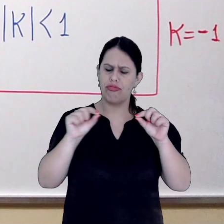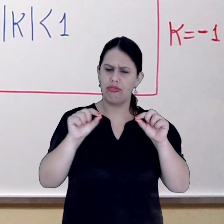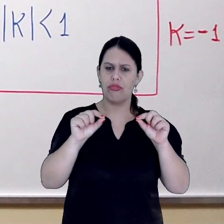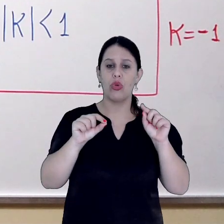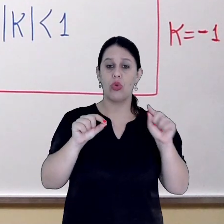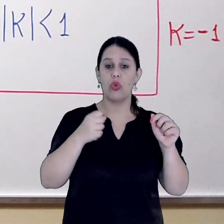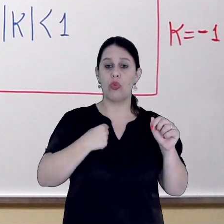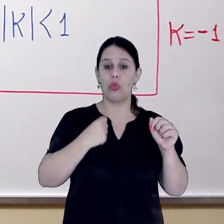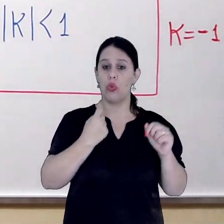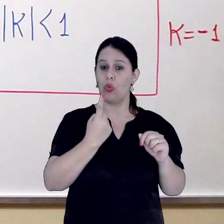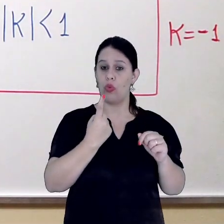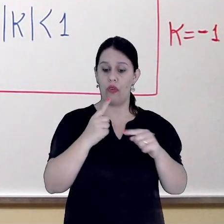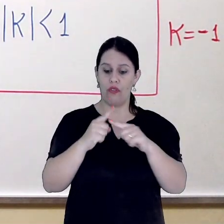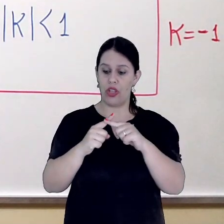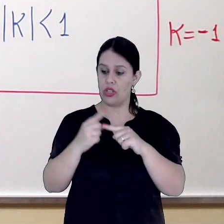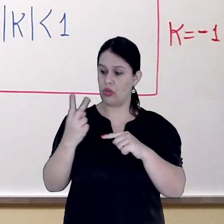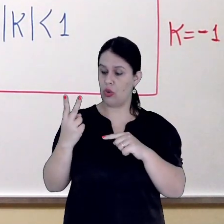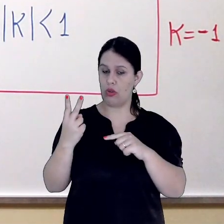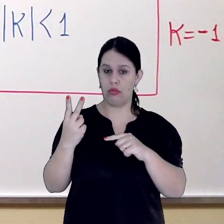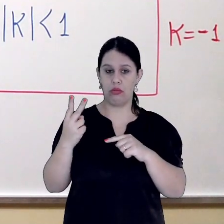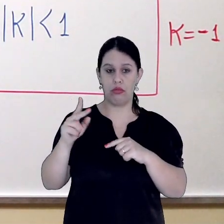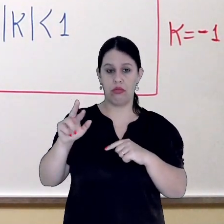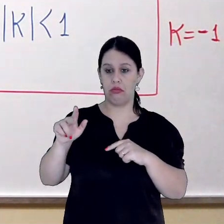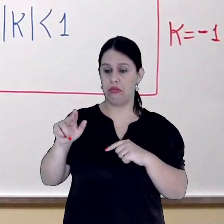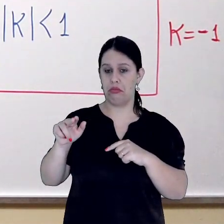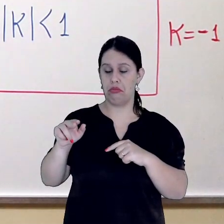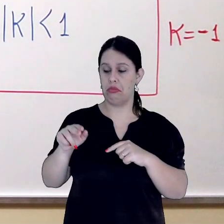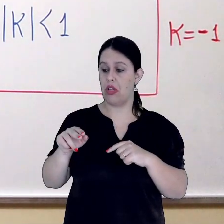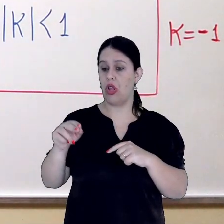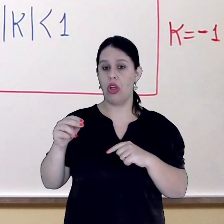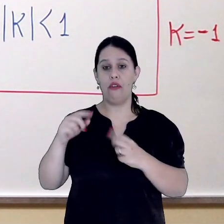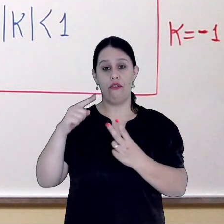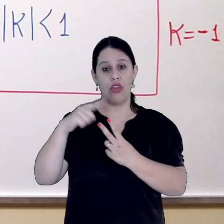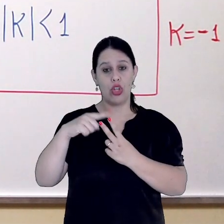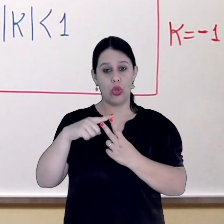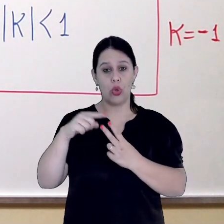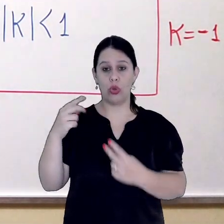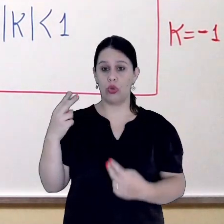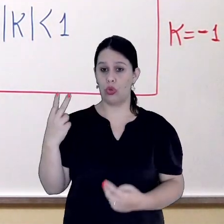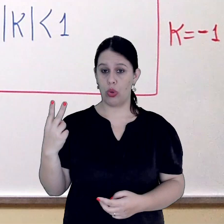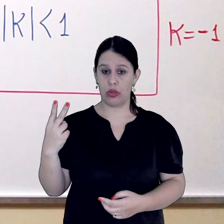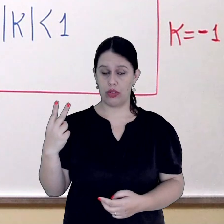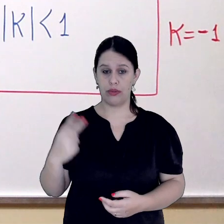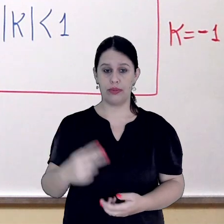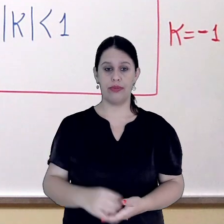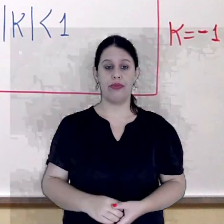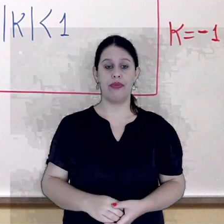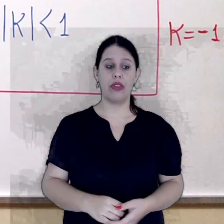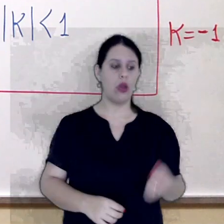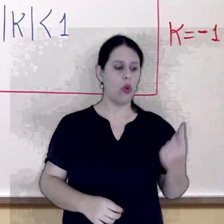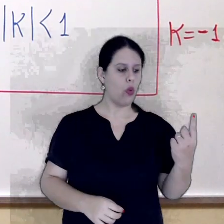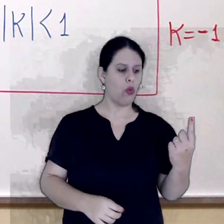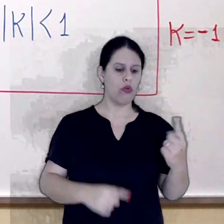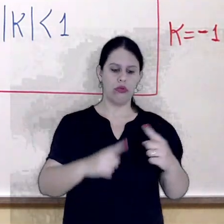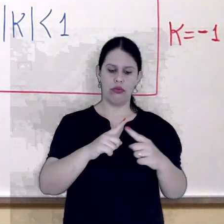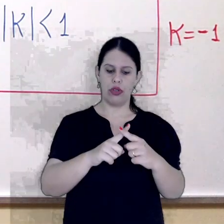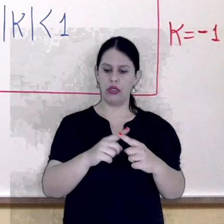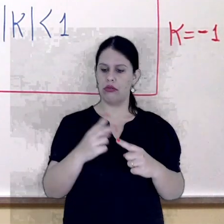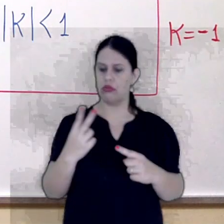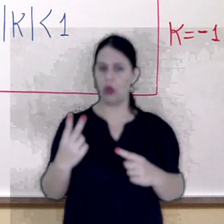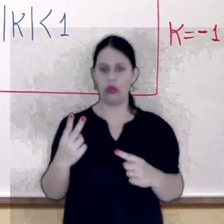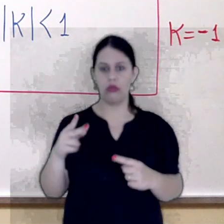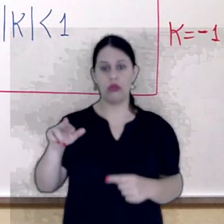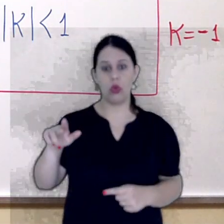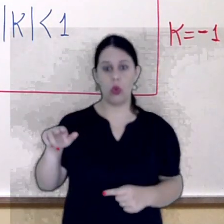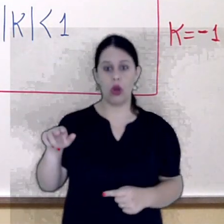1. Multipliquei ele por 2, ele só estica. Ok? Passa a ser um vetor de módulo 2. O vetor tem módulo 1. Quando eu multipliquei ele por 2,